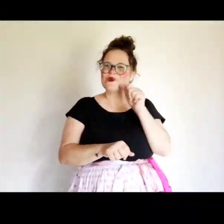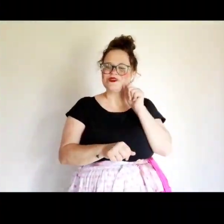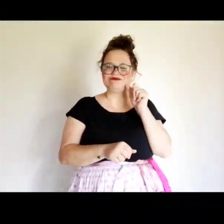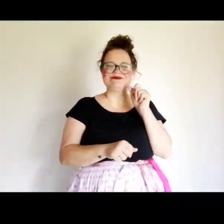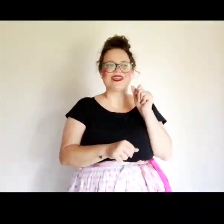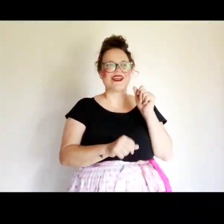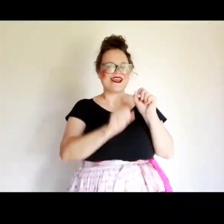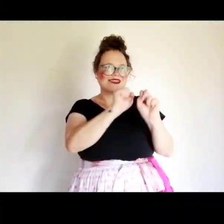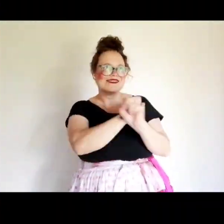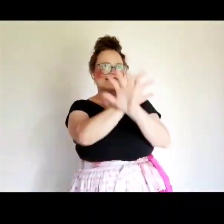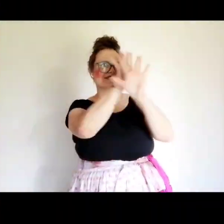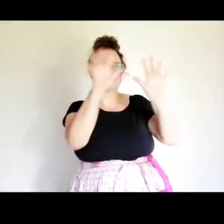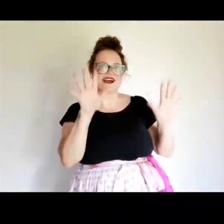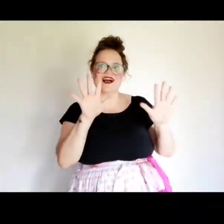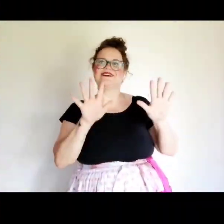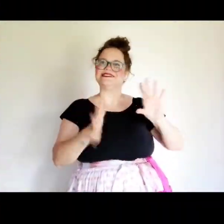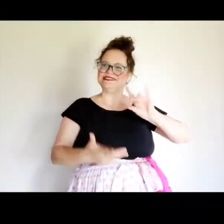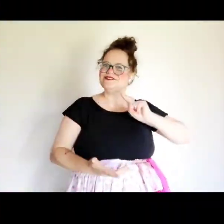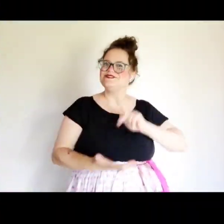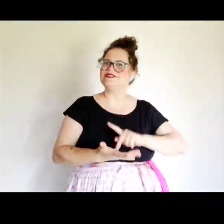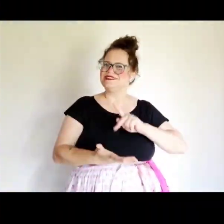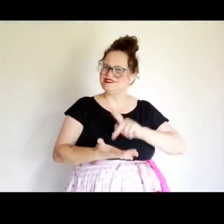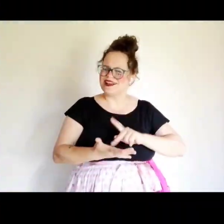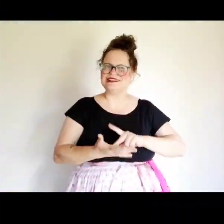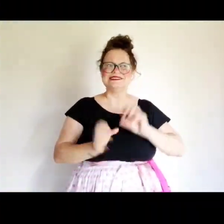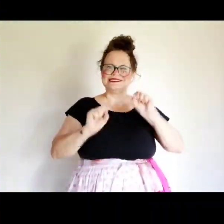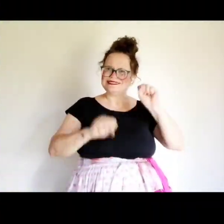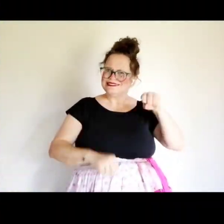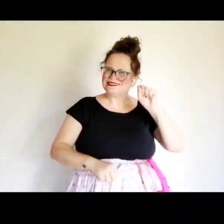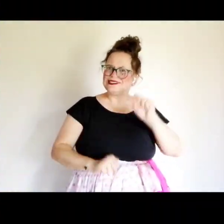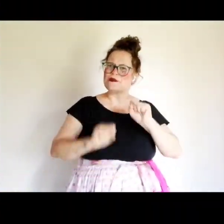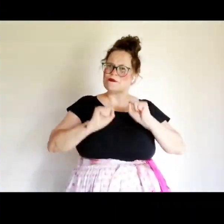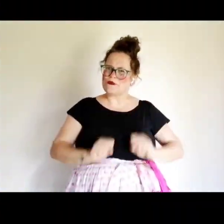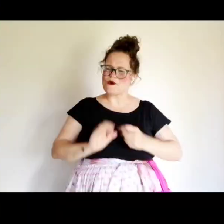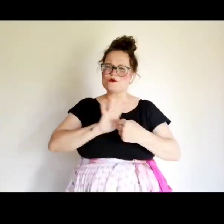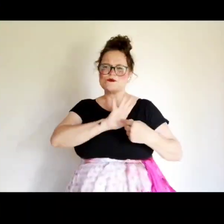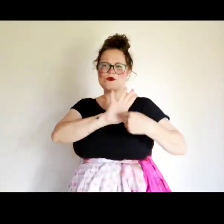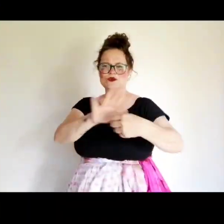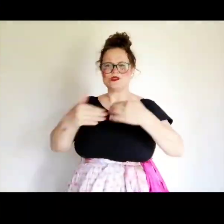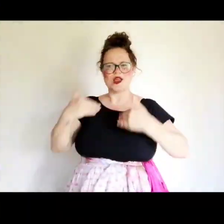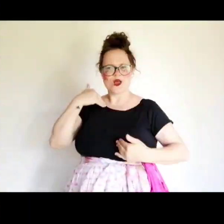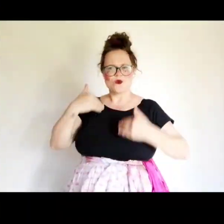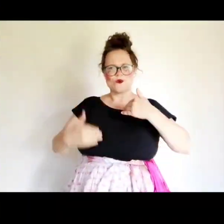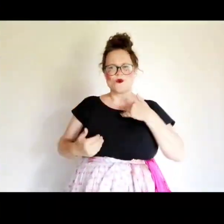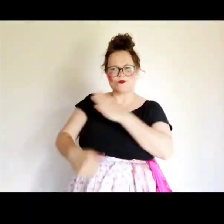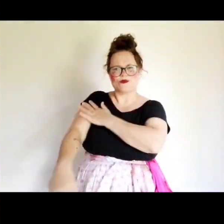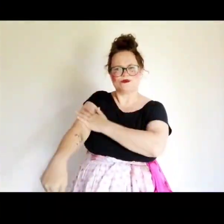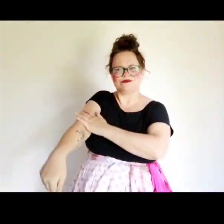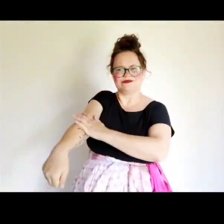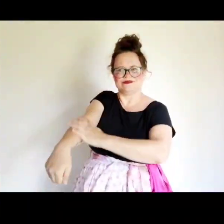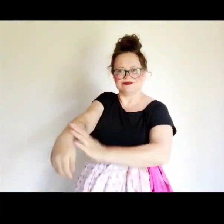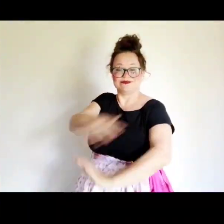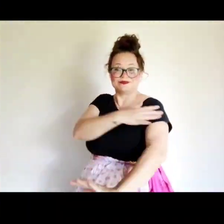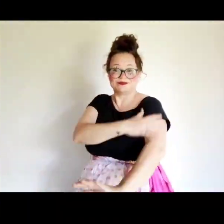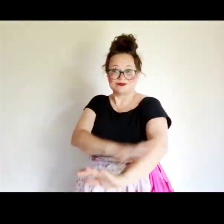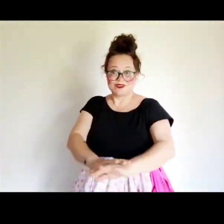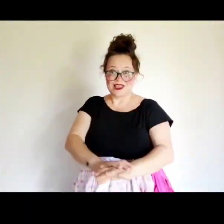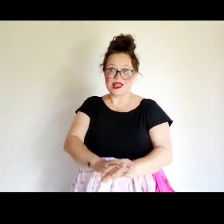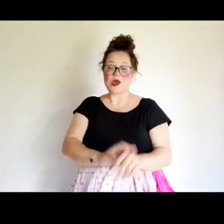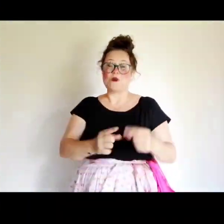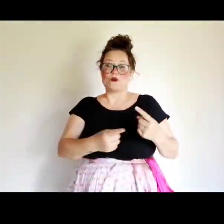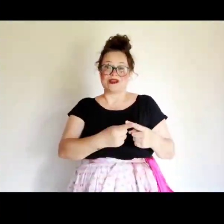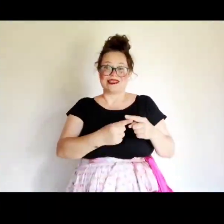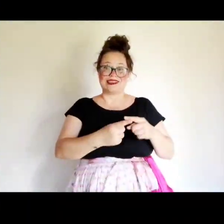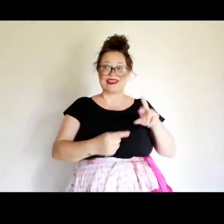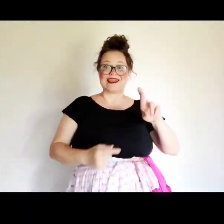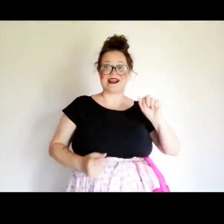sim, vamos pensar nisso, no figurino que apareça o seu corpo. Porque quando ela veio aqui para